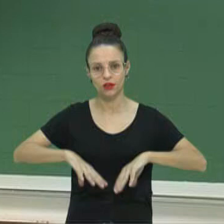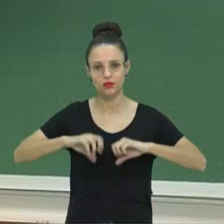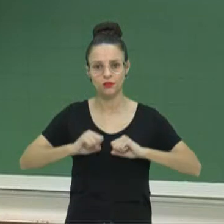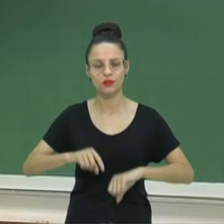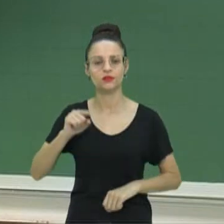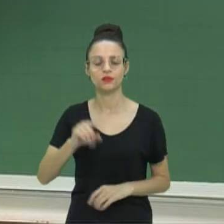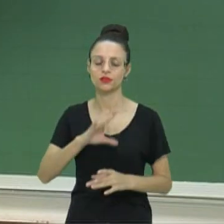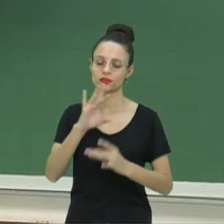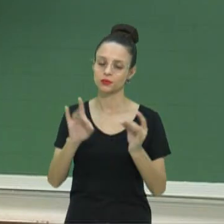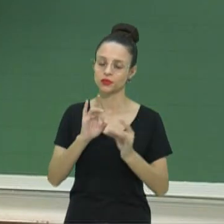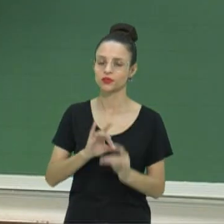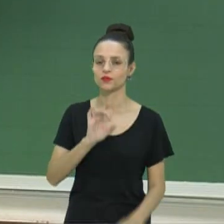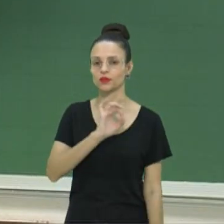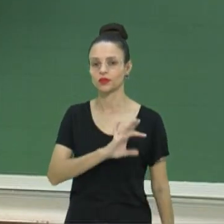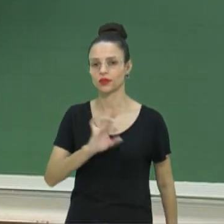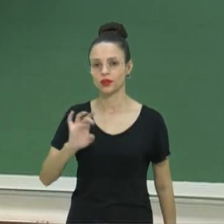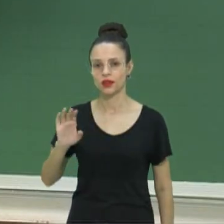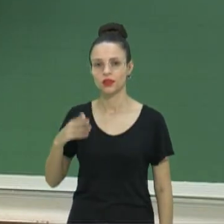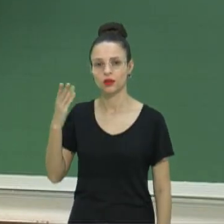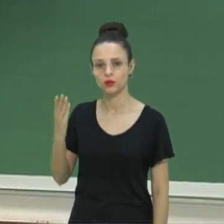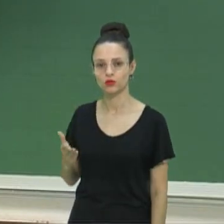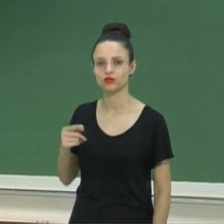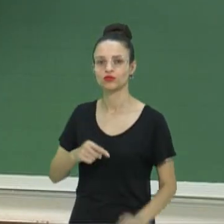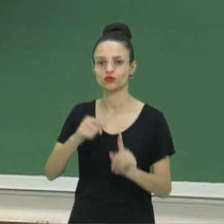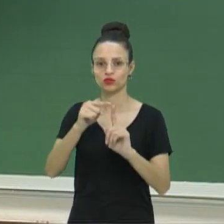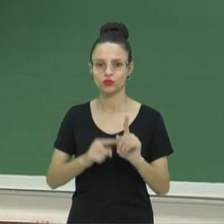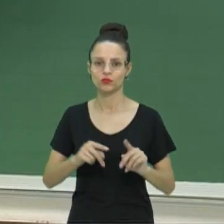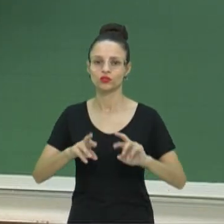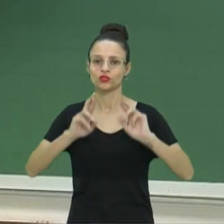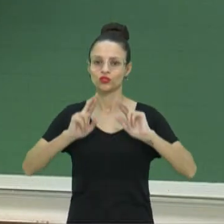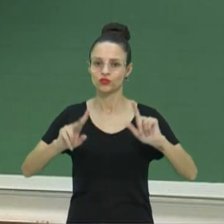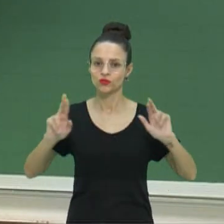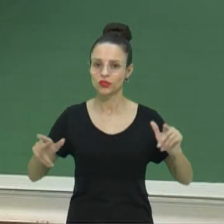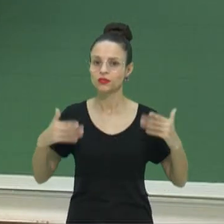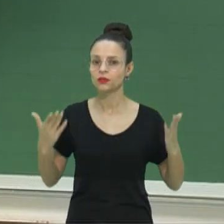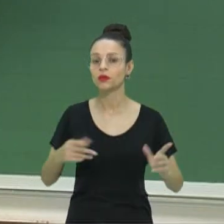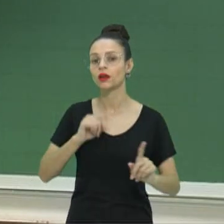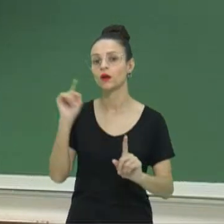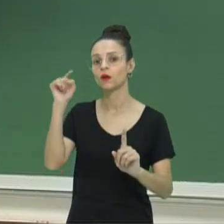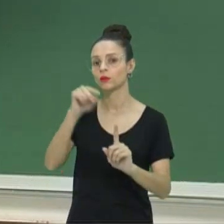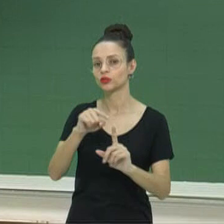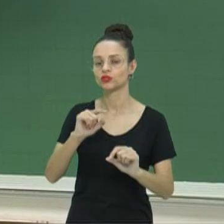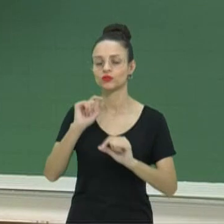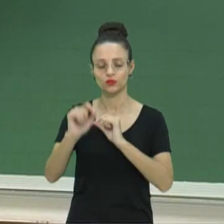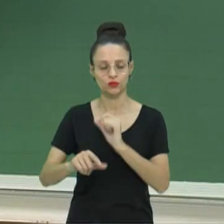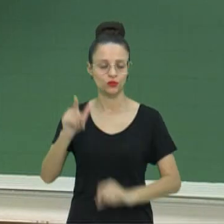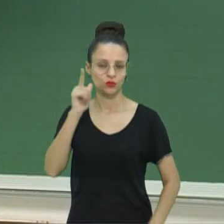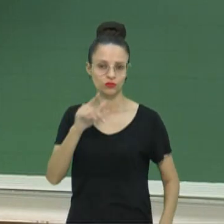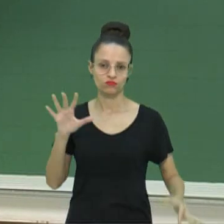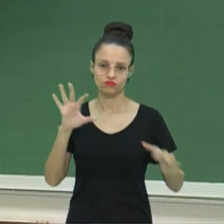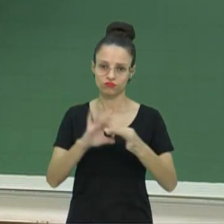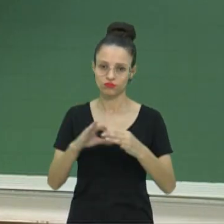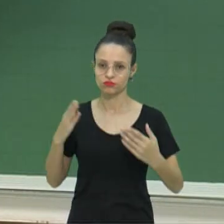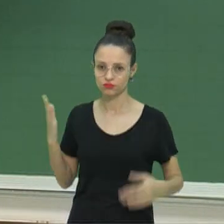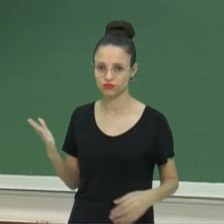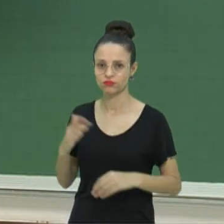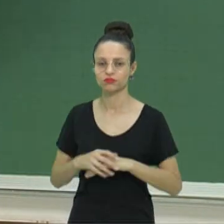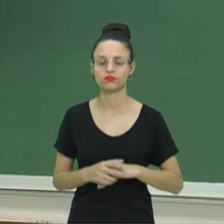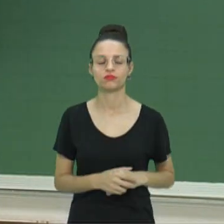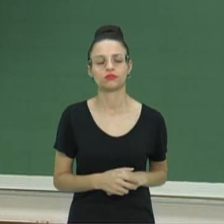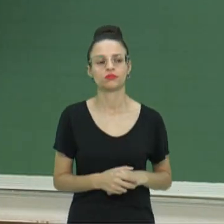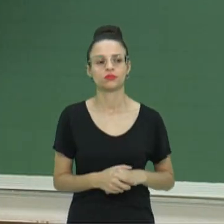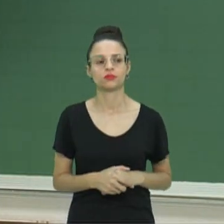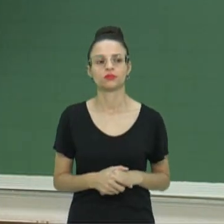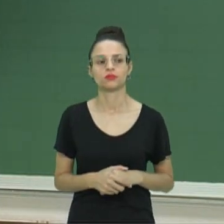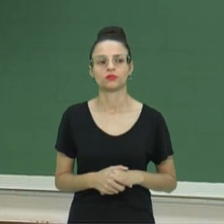trabalha específico cada um desses tipos diferentes, né? Então, dependendo da finalidade, dependendo do objetivo, são situações que são trabalhadas